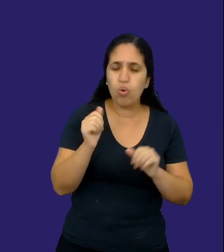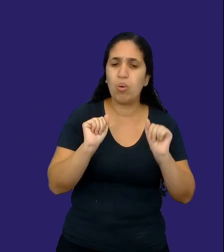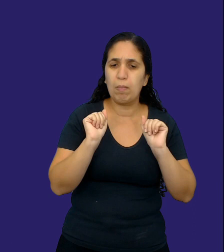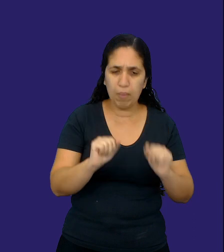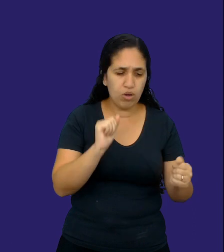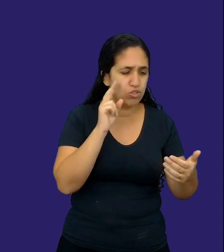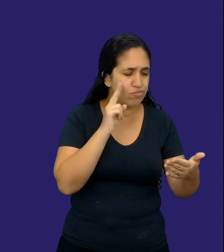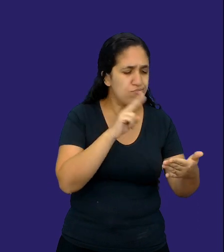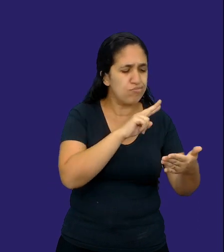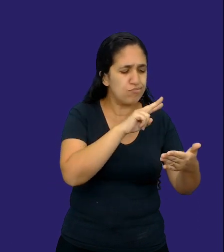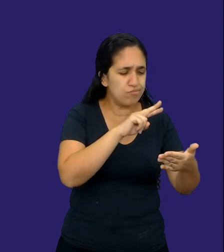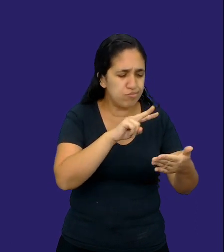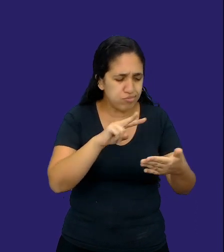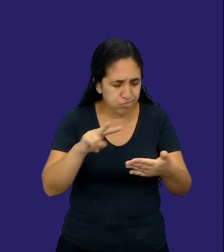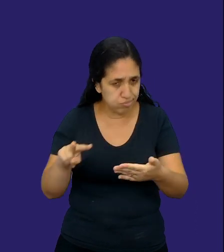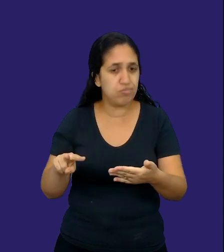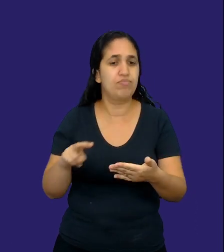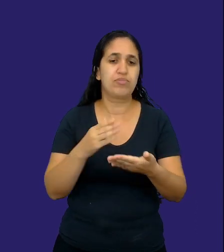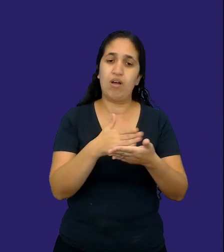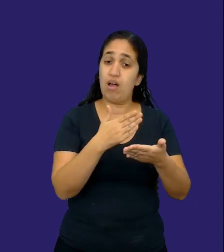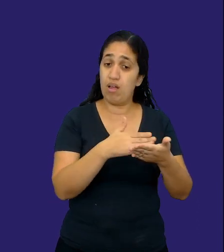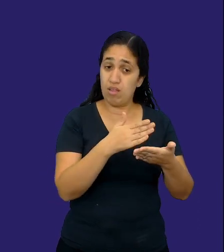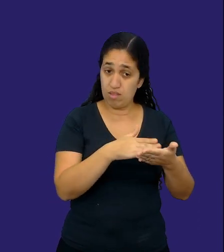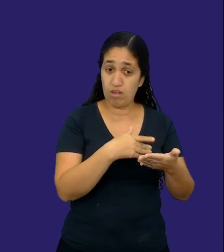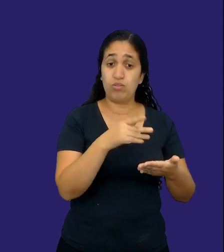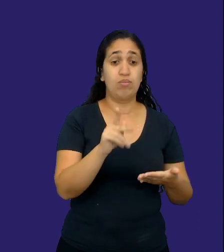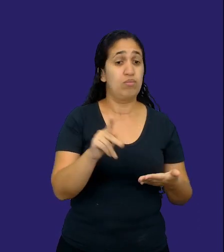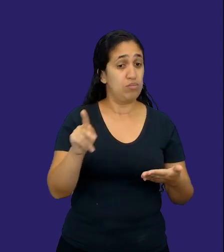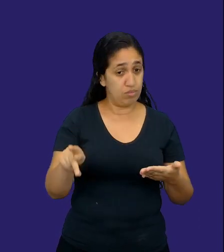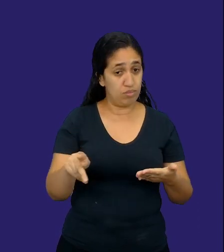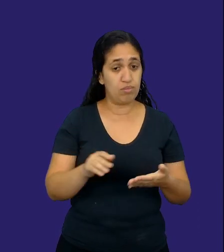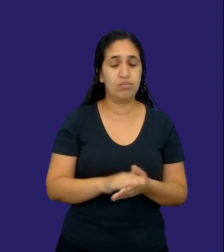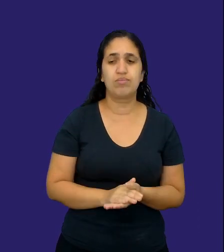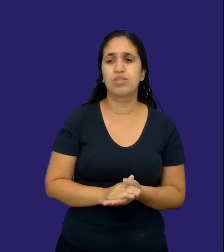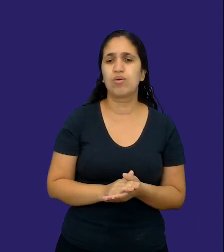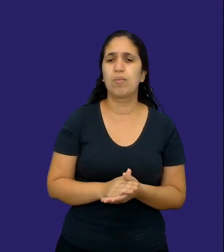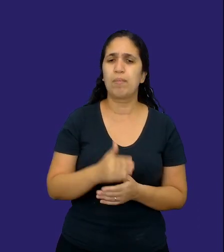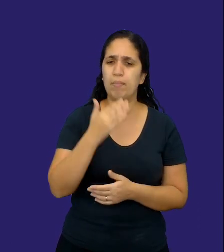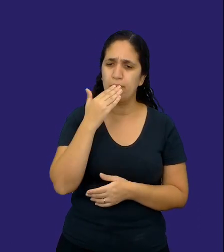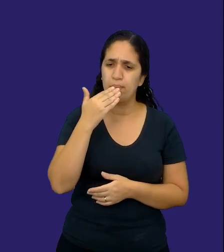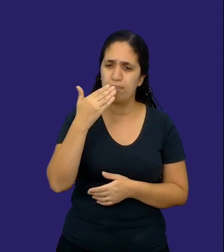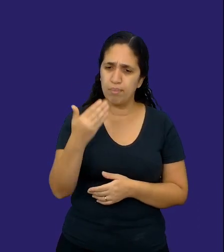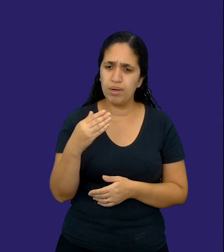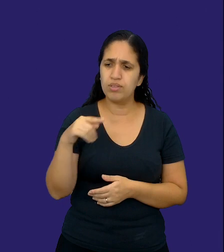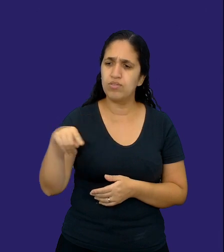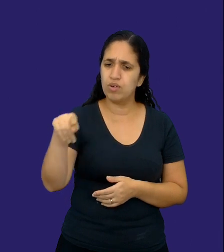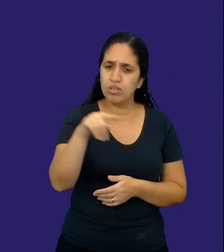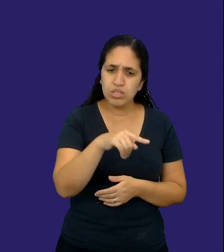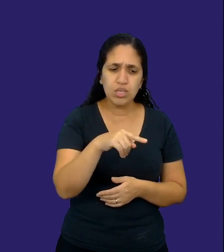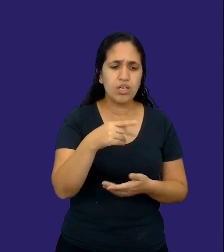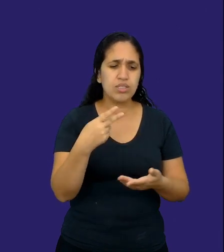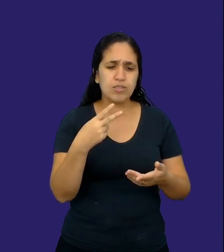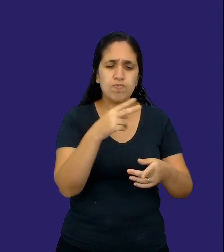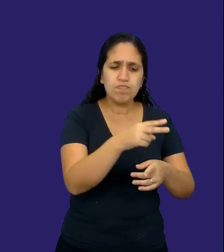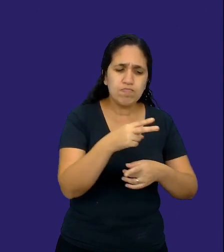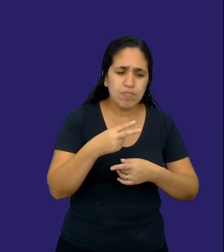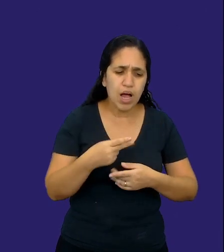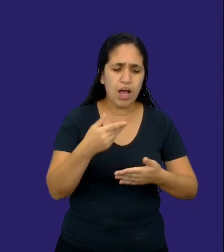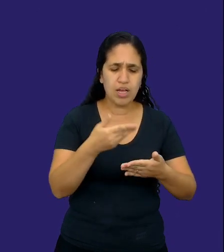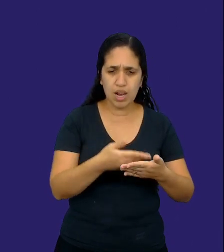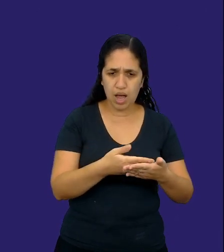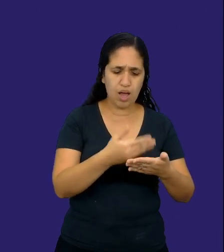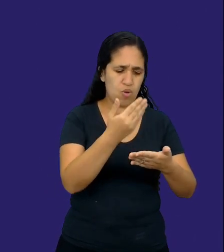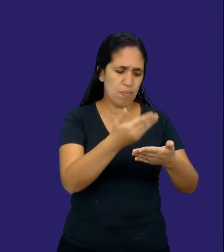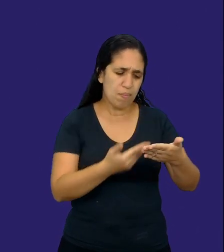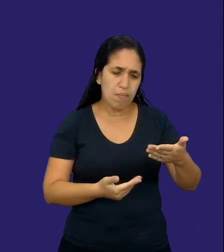por ele, que é o caderno do professor. Então, a gente solicita que vocês busquem esse material, tenham sempre